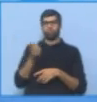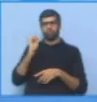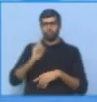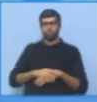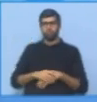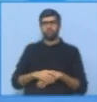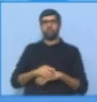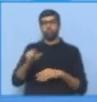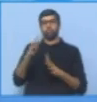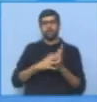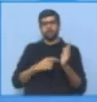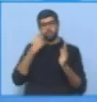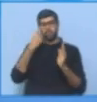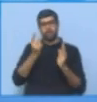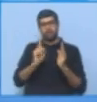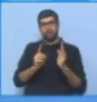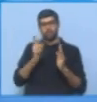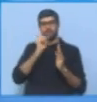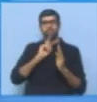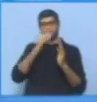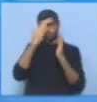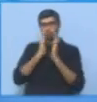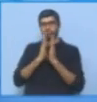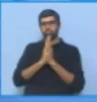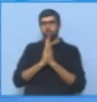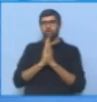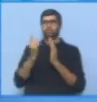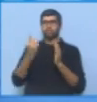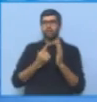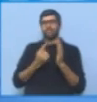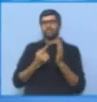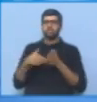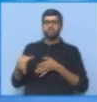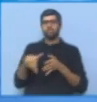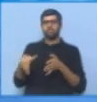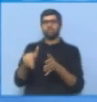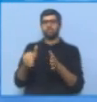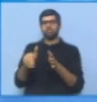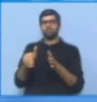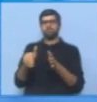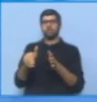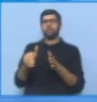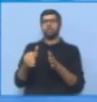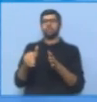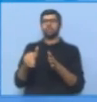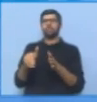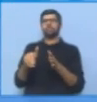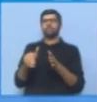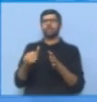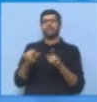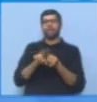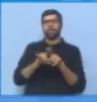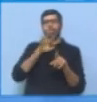Nossa Senhora, este texto também mostra isso, que Nossa Senhora teve que fazer um pouco o percurso de deixar de ser a